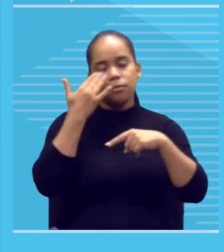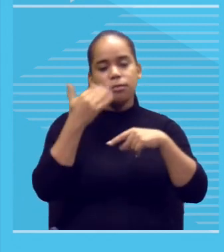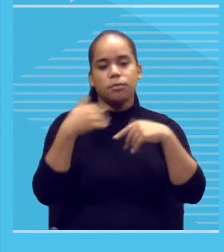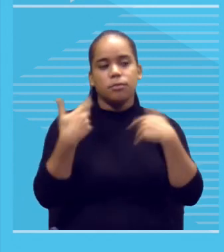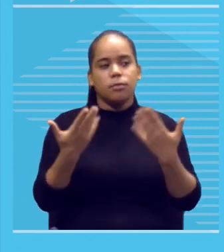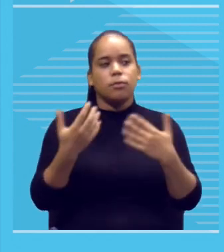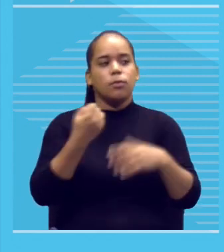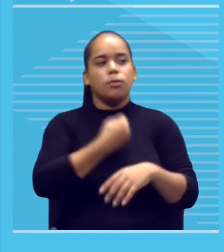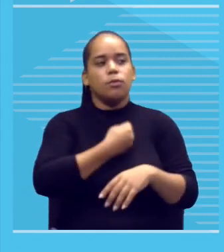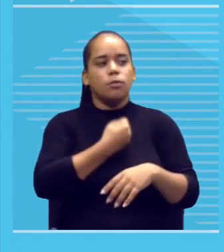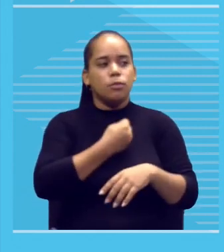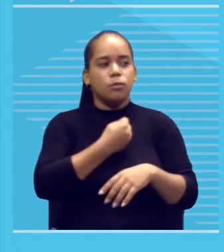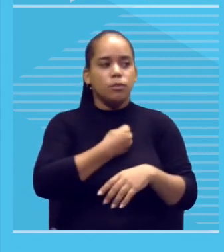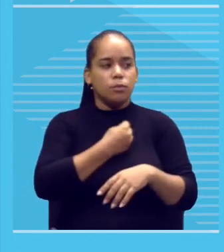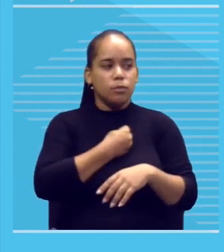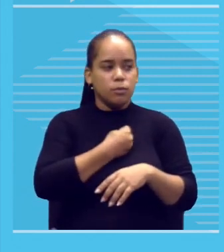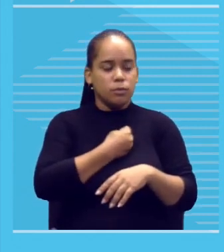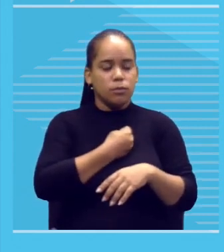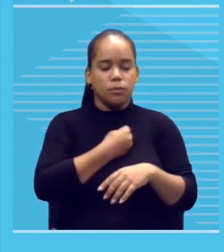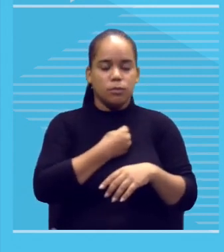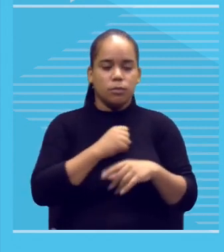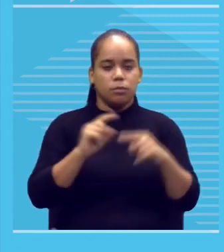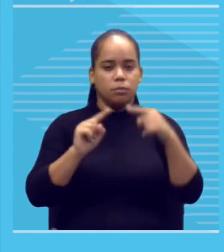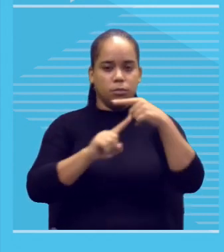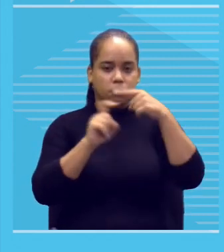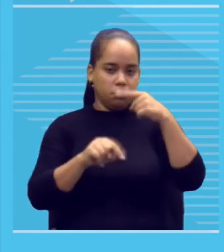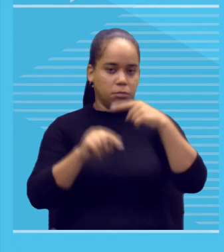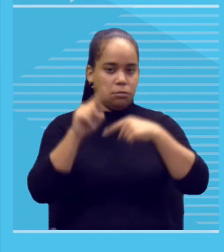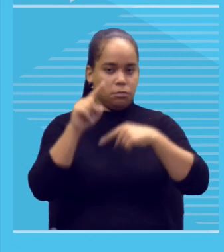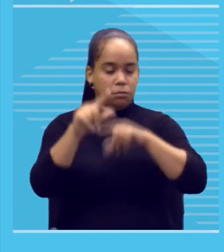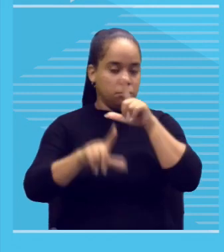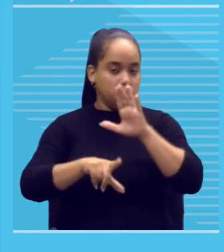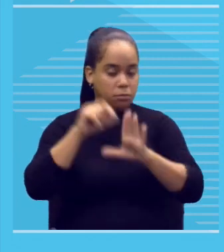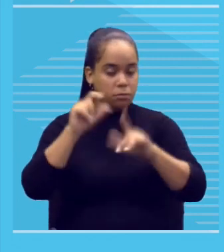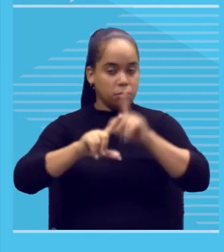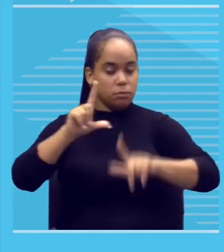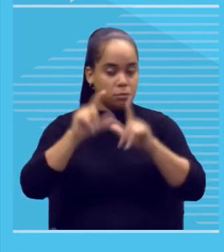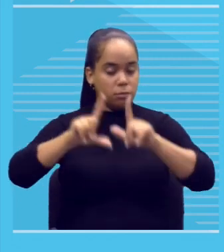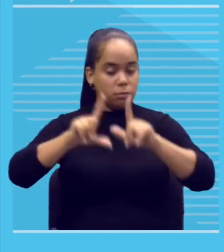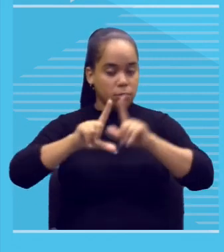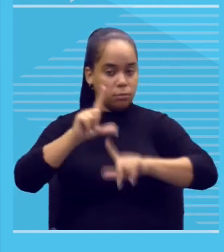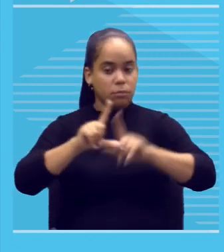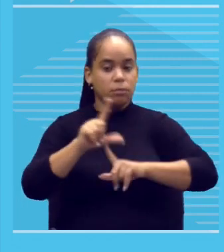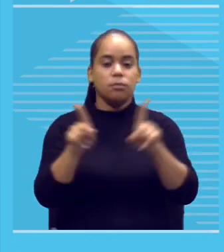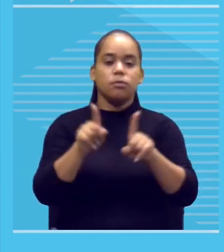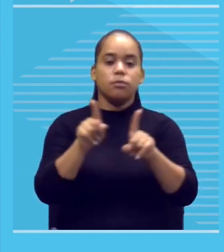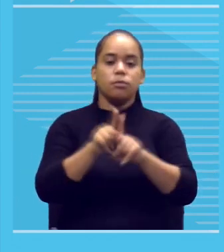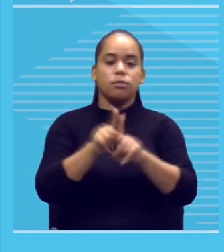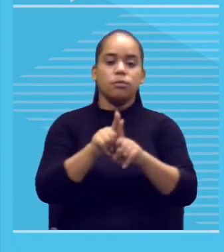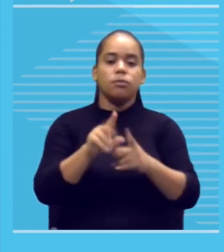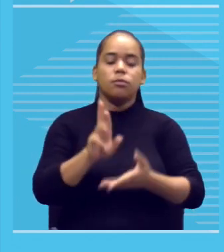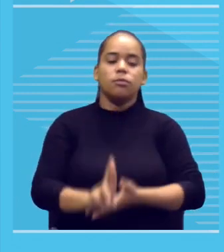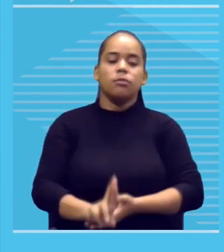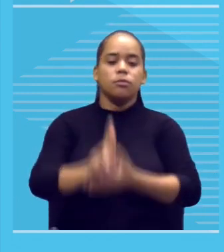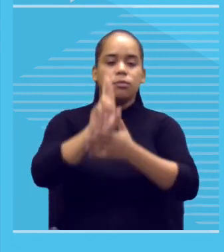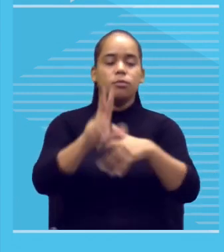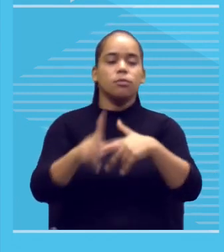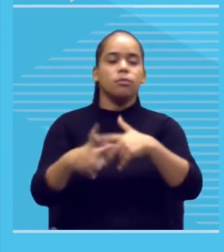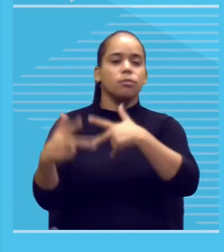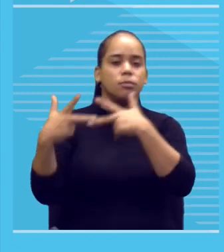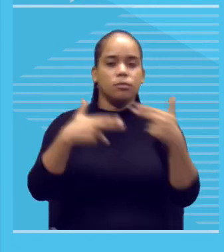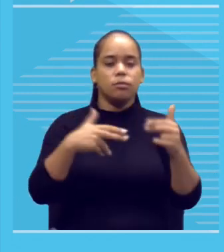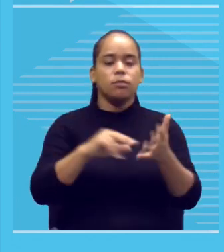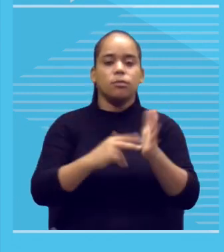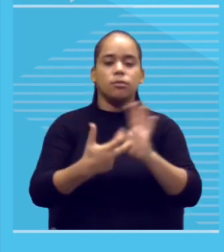a letra é você que escolhe a variável é sua a representação vai ser a mesma né o significado